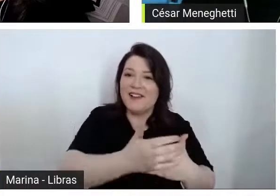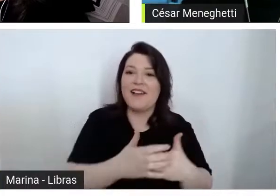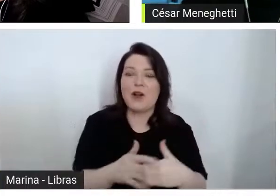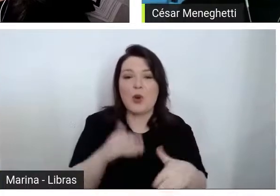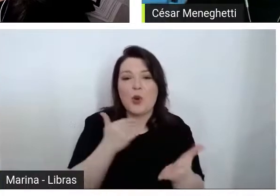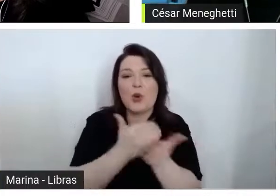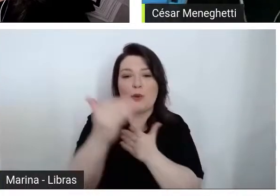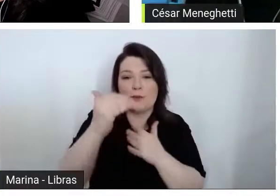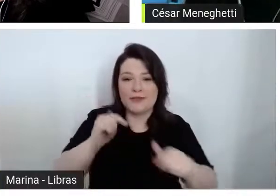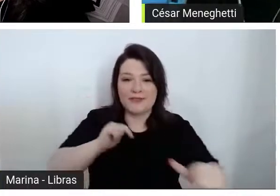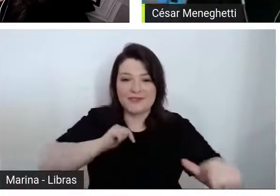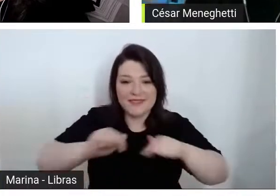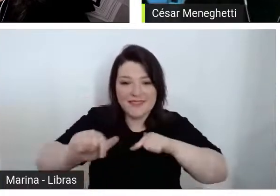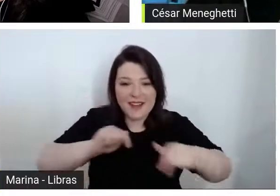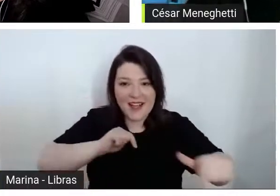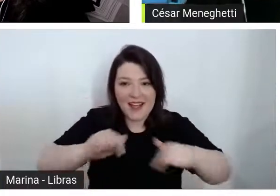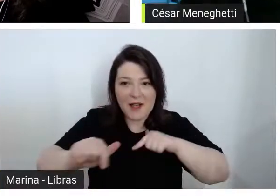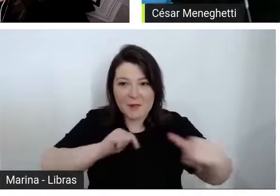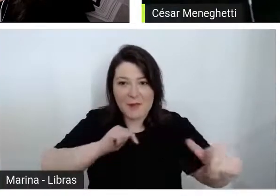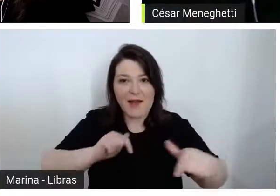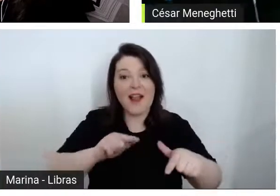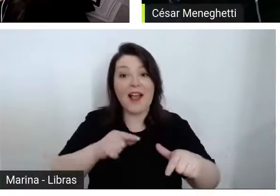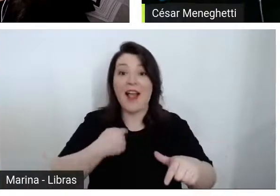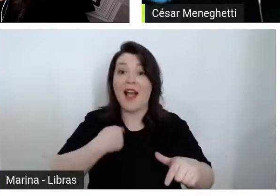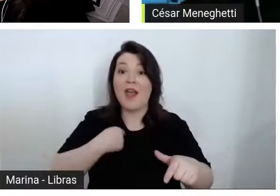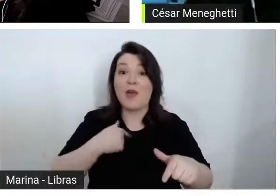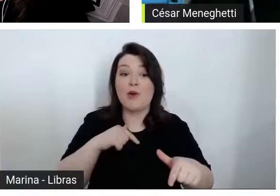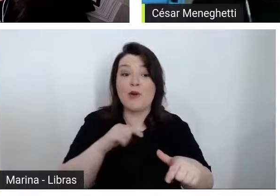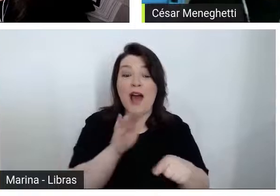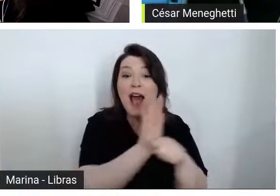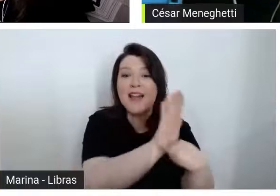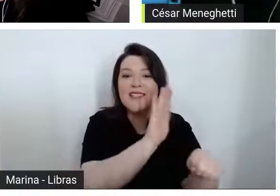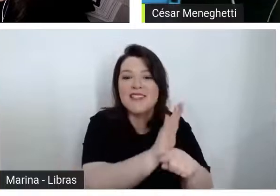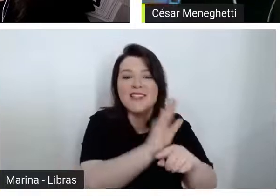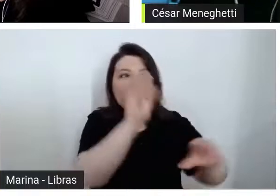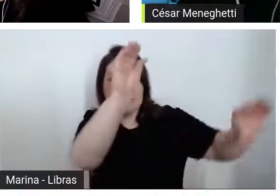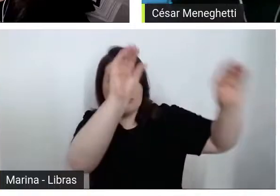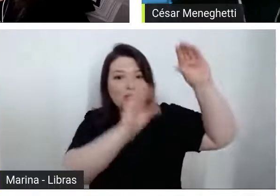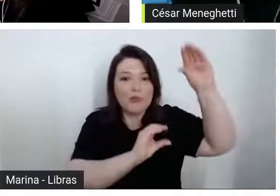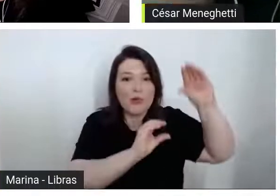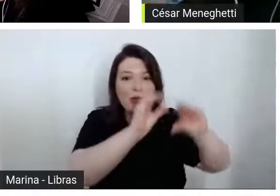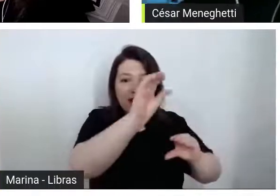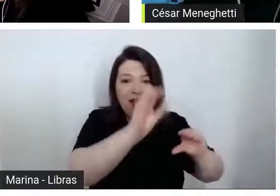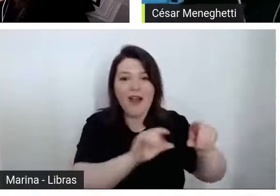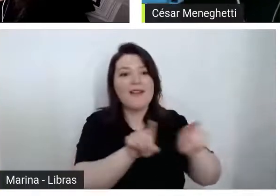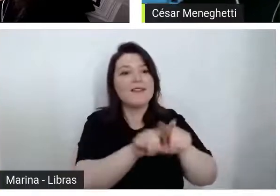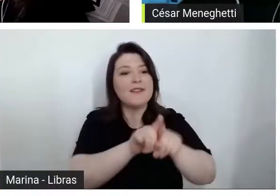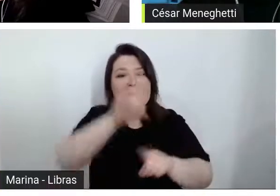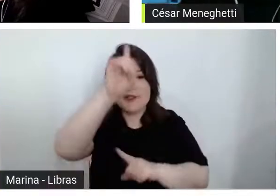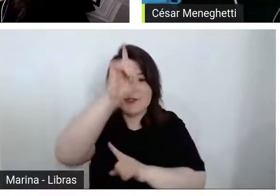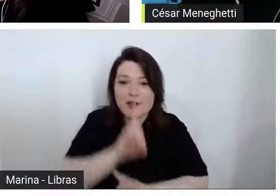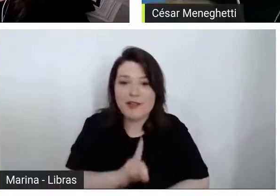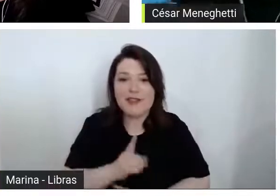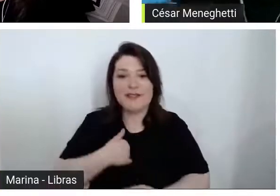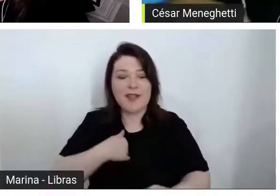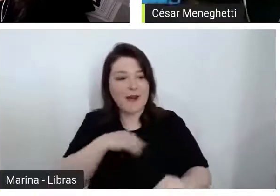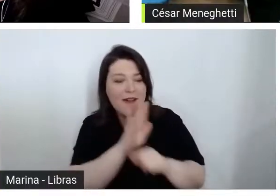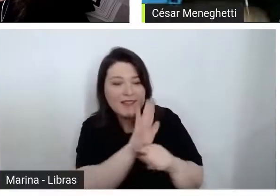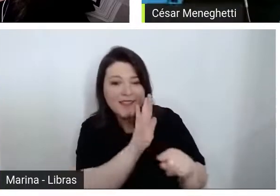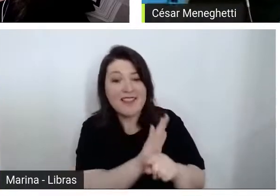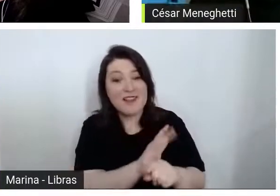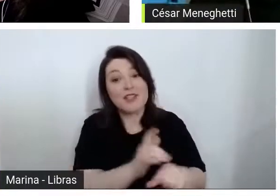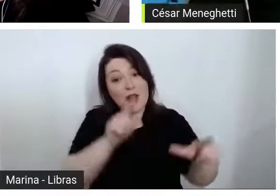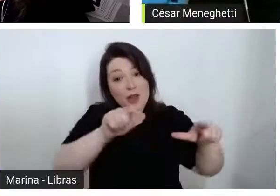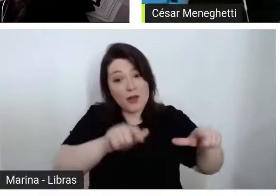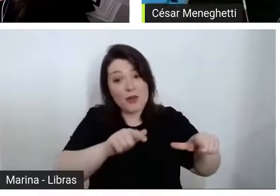trabalhar depois como assistente de montagem, direção, em Cinecittà, em outros lugares, em Roma, porque Roma é